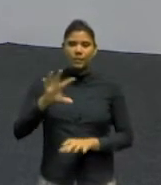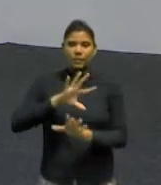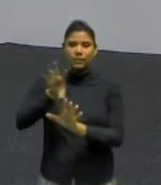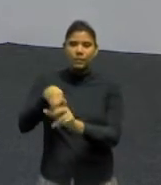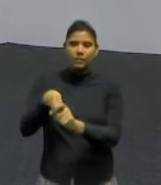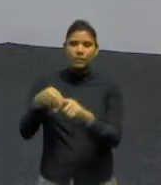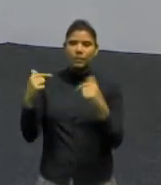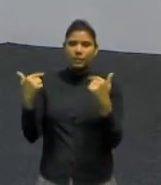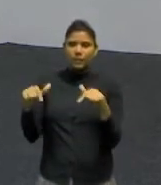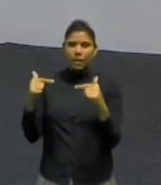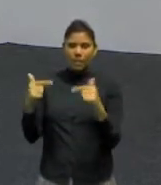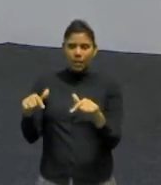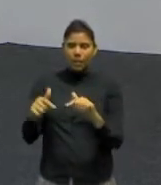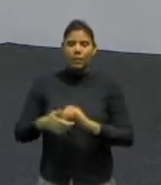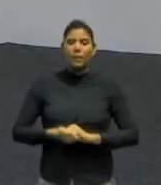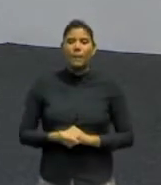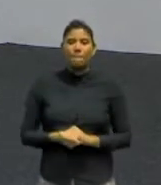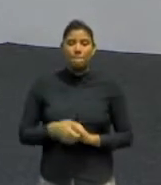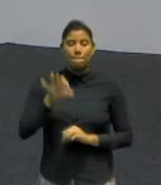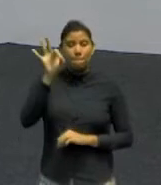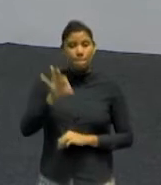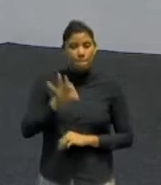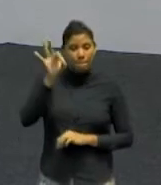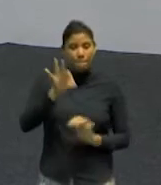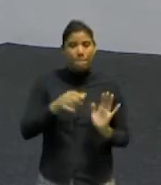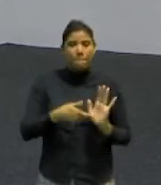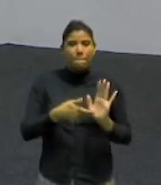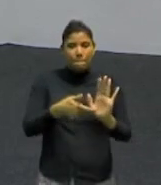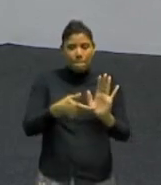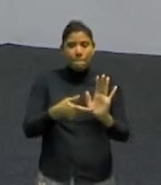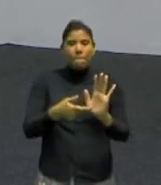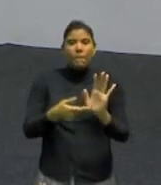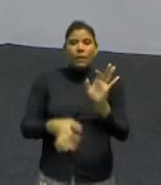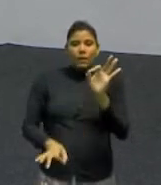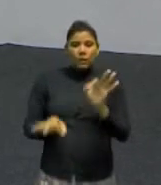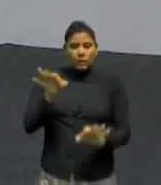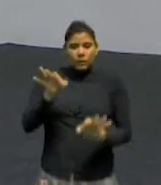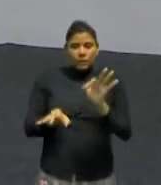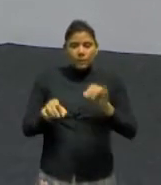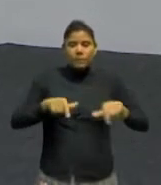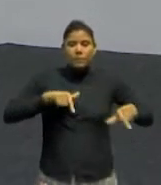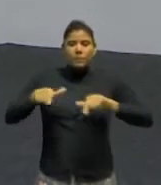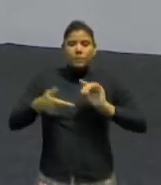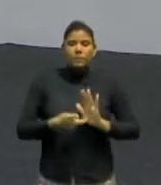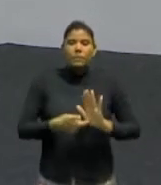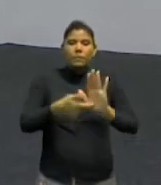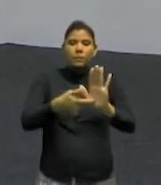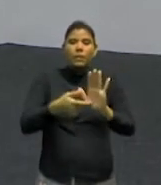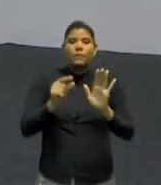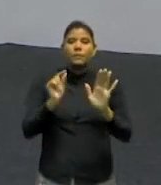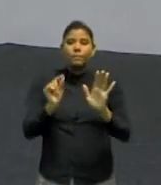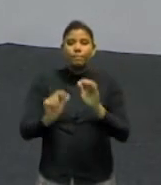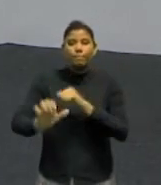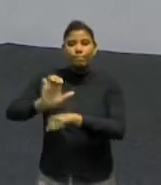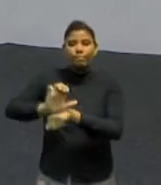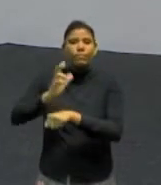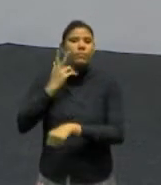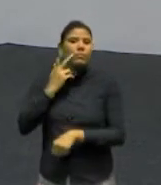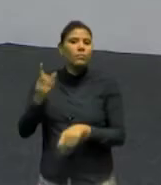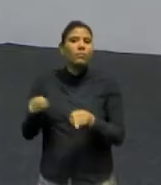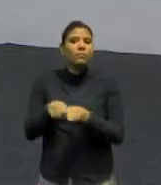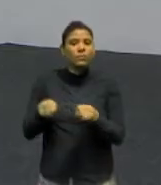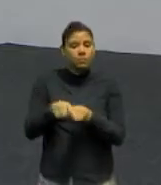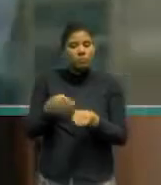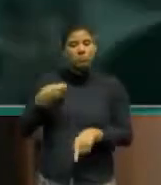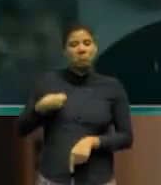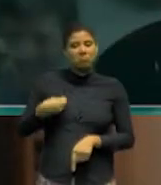O percentual apresentado pelo Tribunal Superior do Trabalho revela que o Ceará, infelizmente, também vive essa